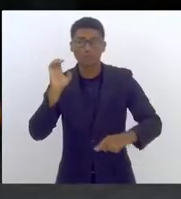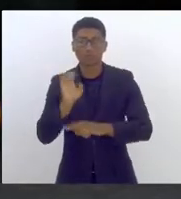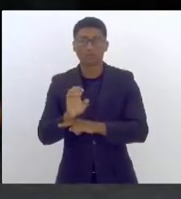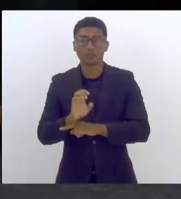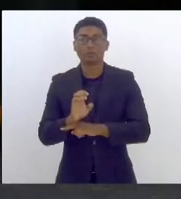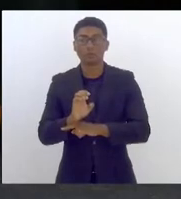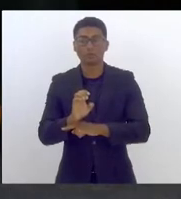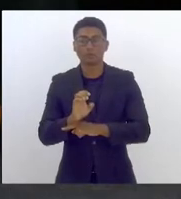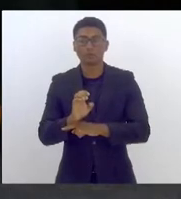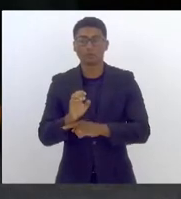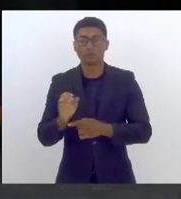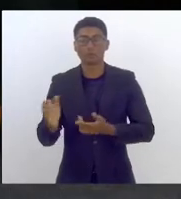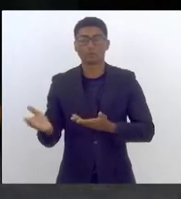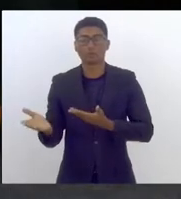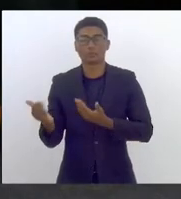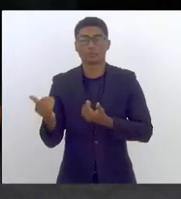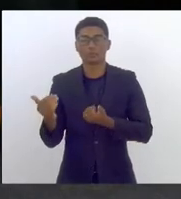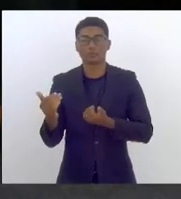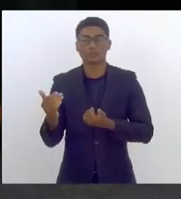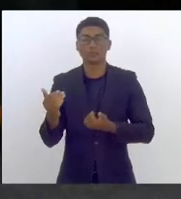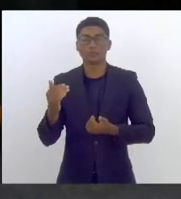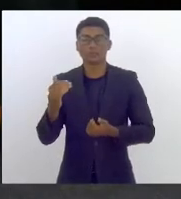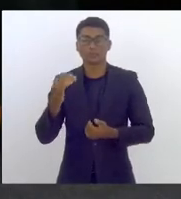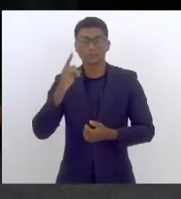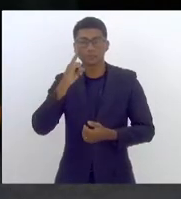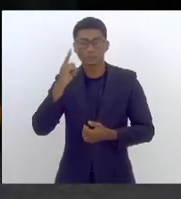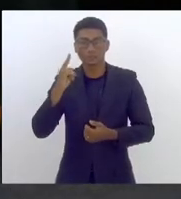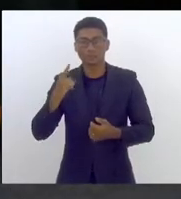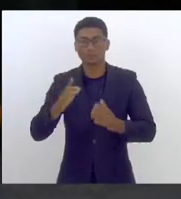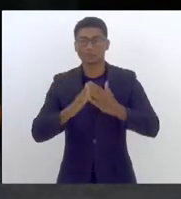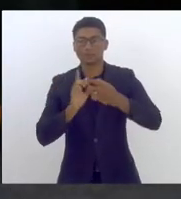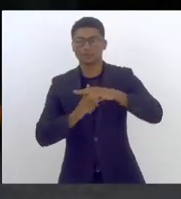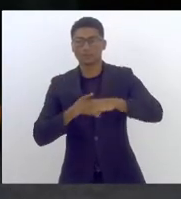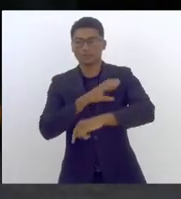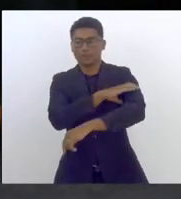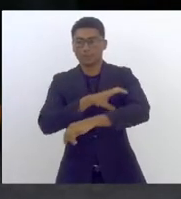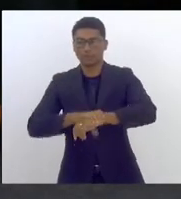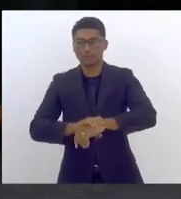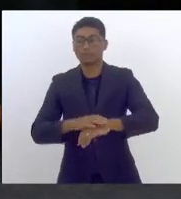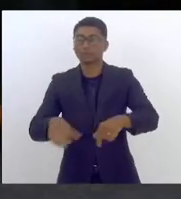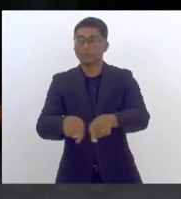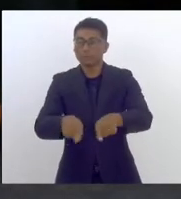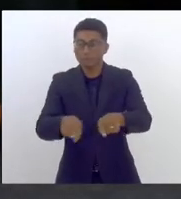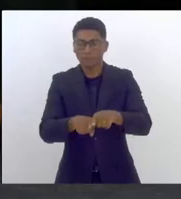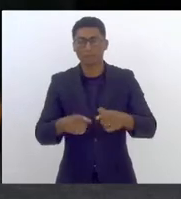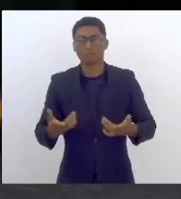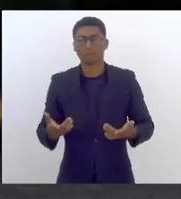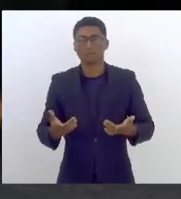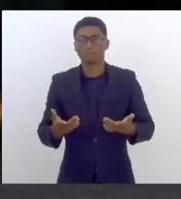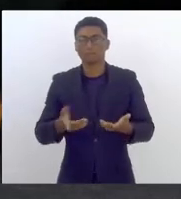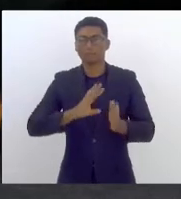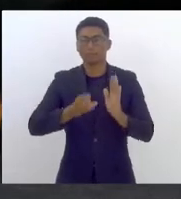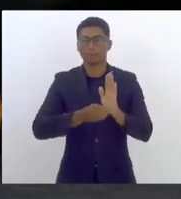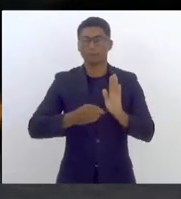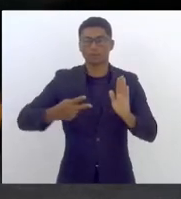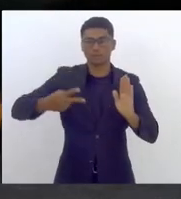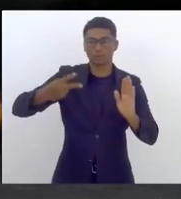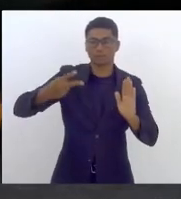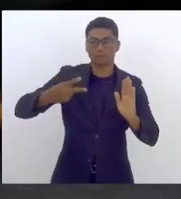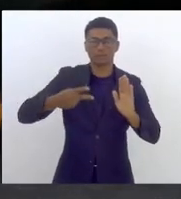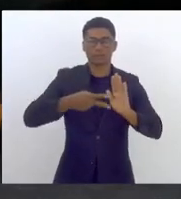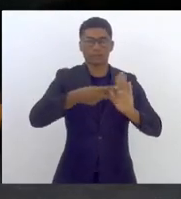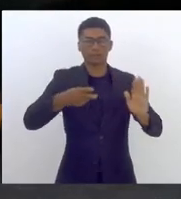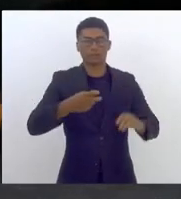juventude da Assembleia de Deus e uma segunda emenda modificativa ao artigo